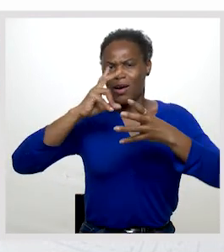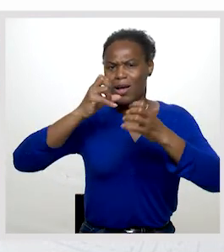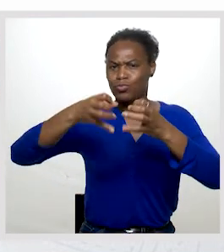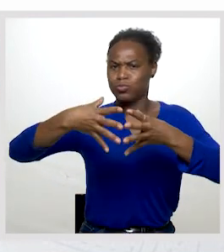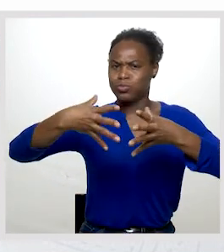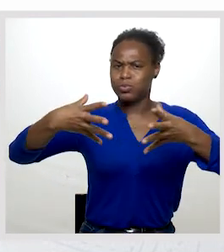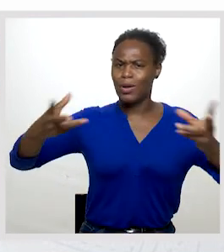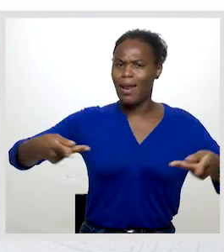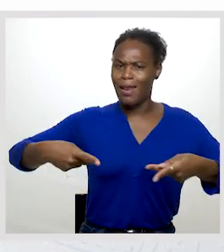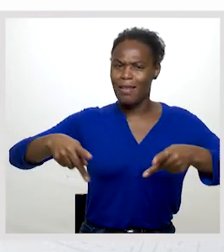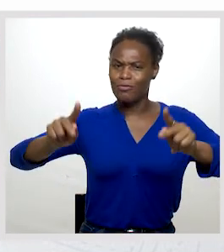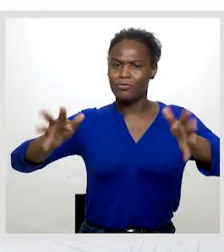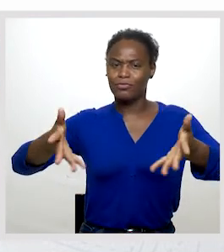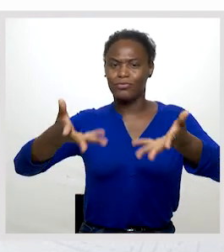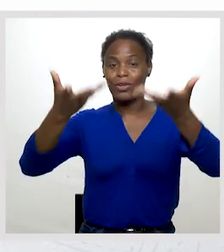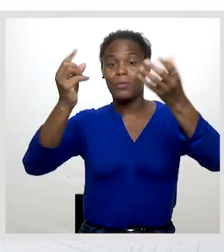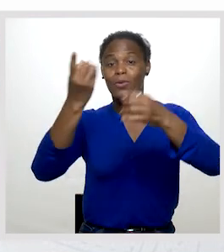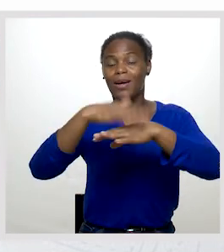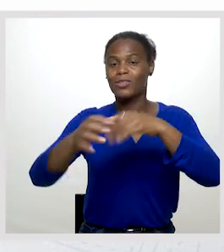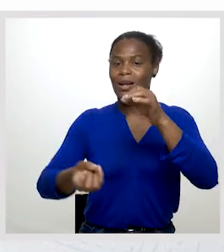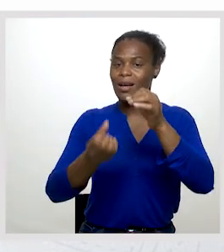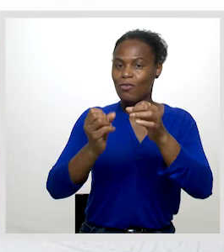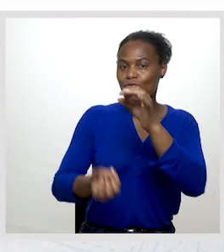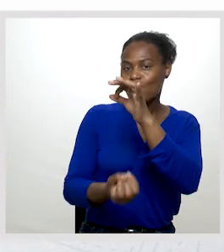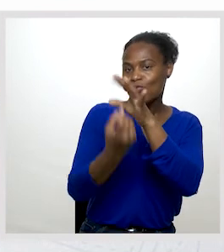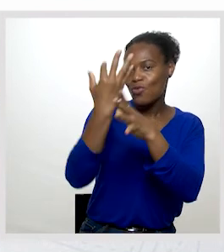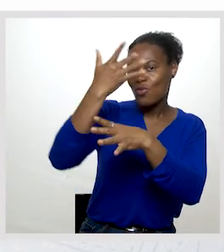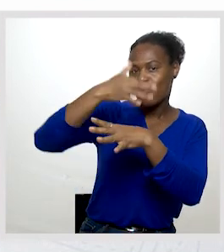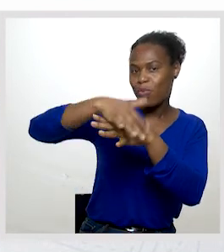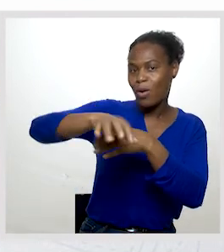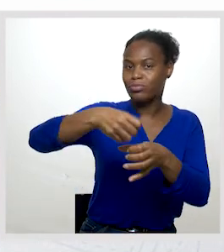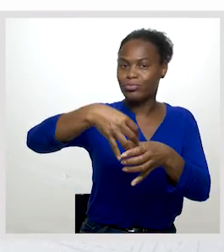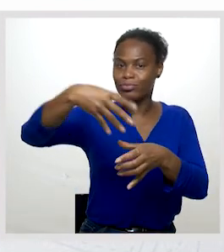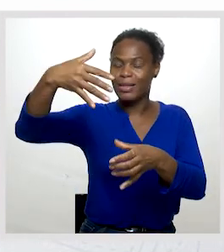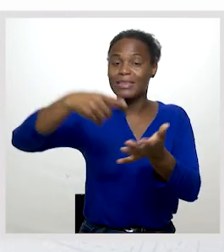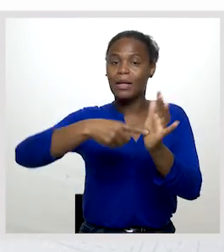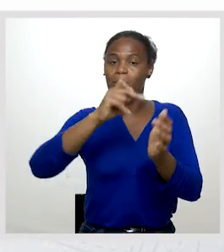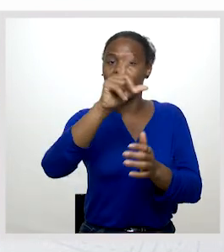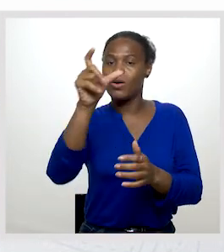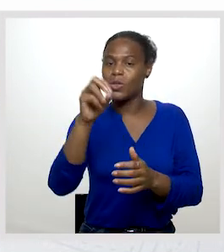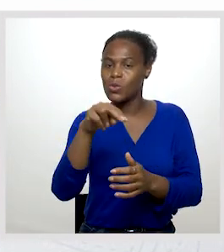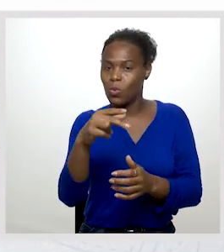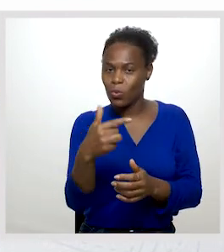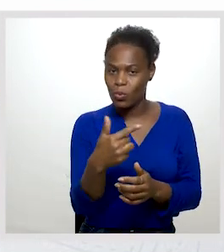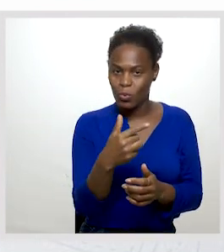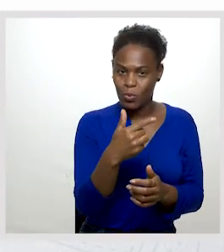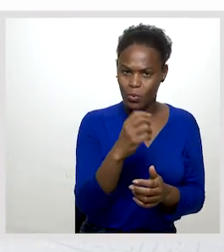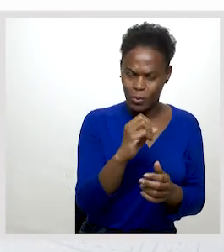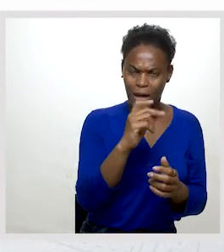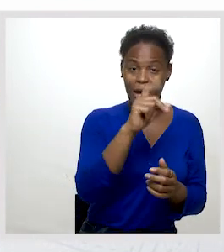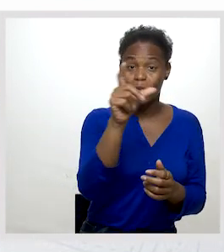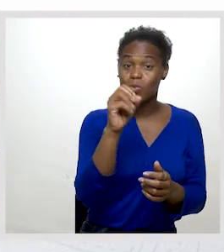de gases resultantes das erupções vulcânicas, tais como azoto,